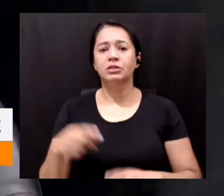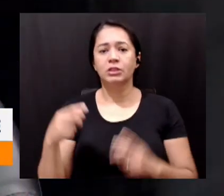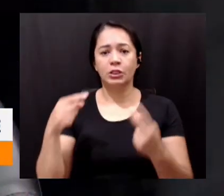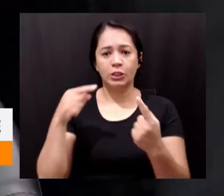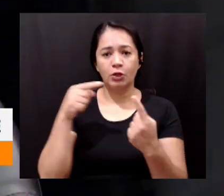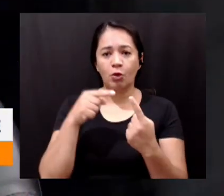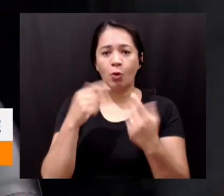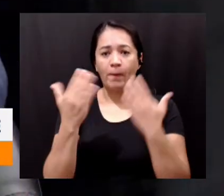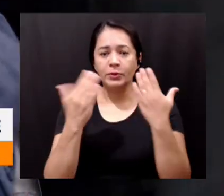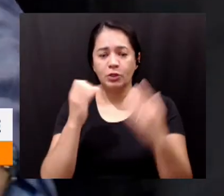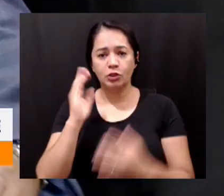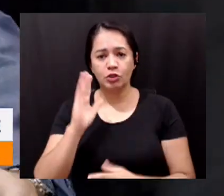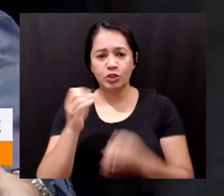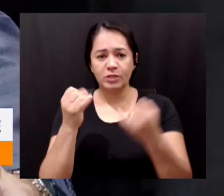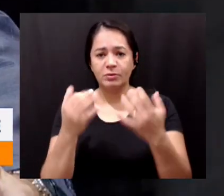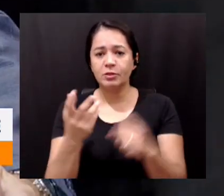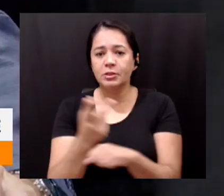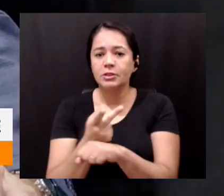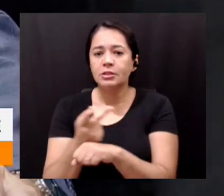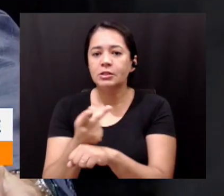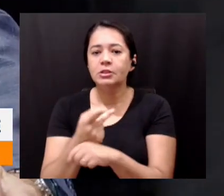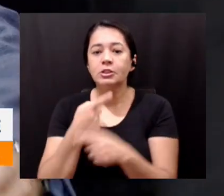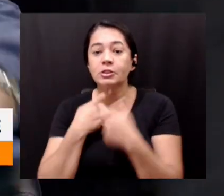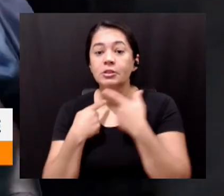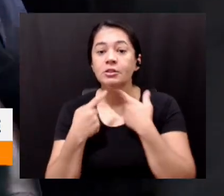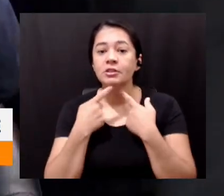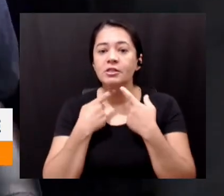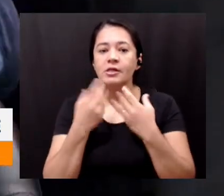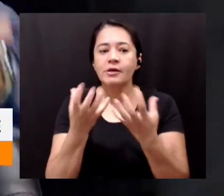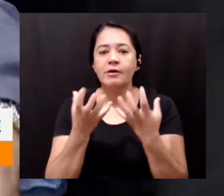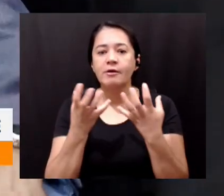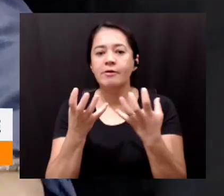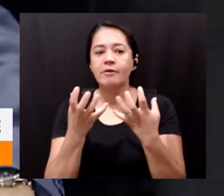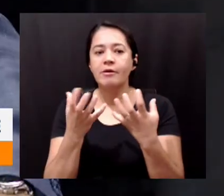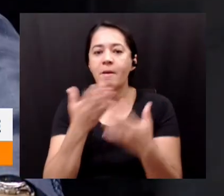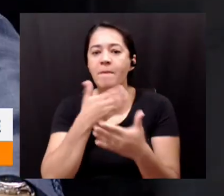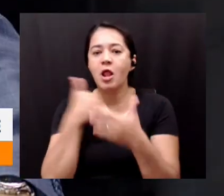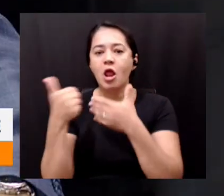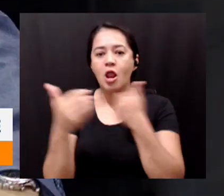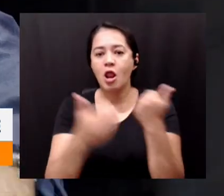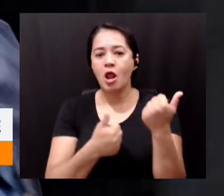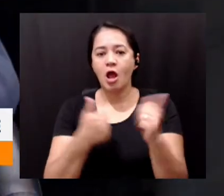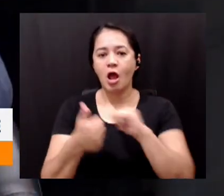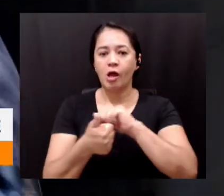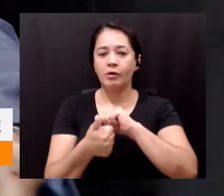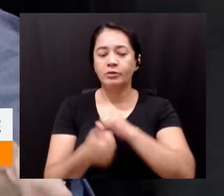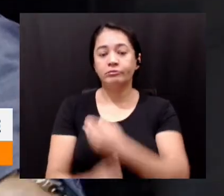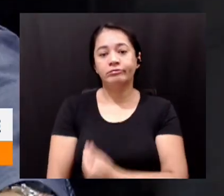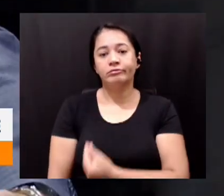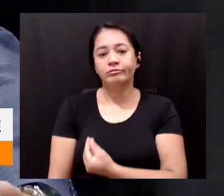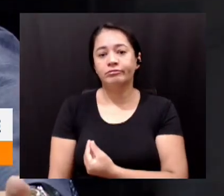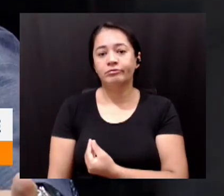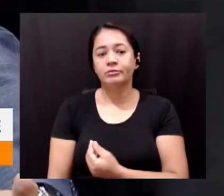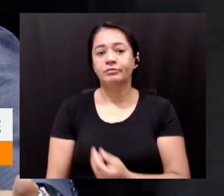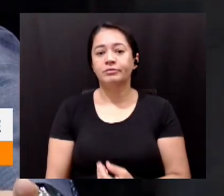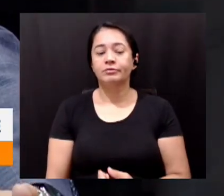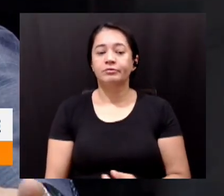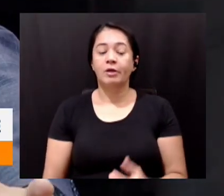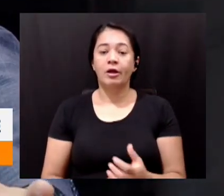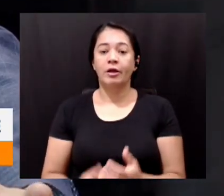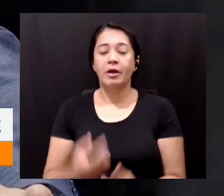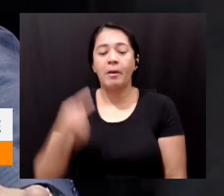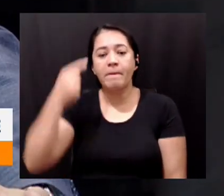naquela busca, né, de querer incessante, de melhorar, querer mais, né? E a pessoa acaba se envolvendo e criando uma situação muito